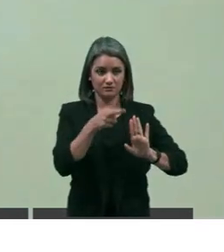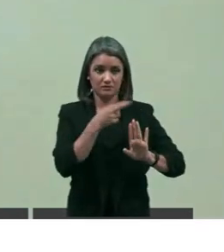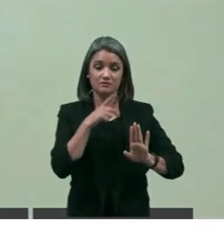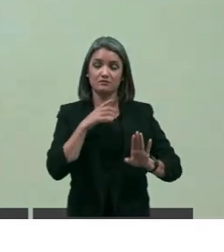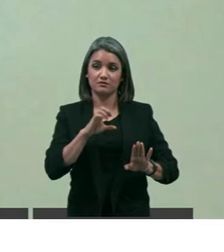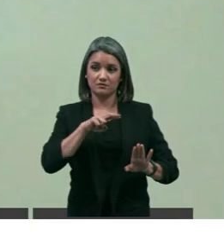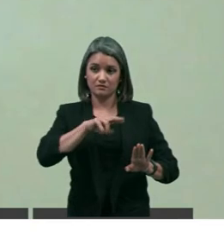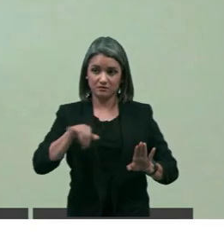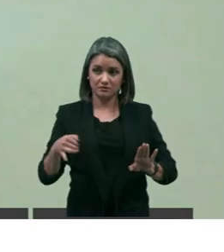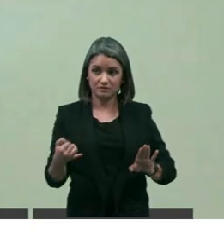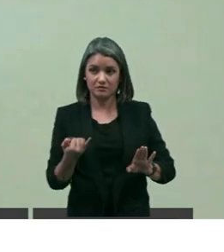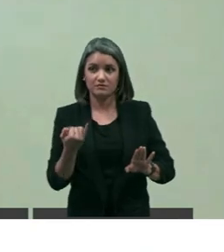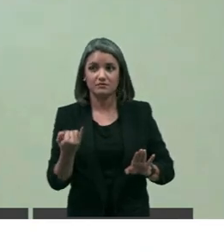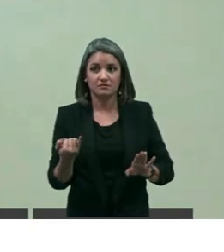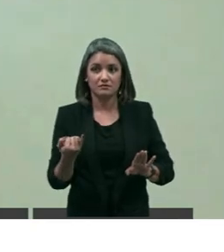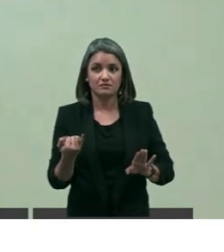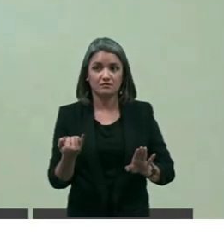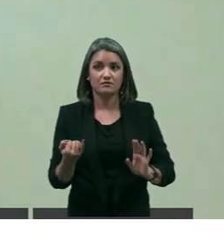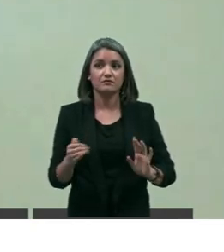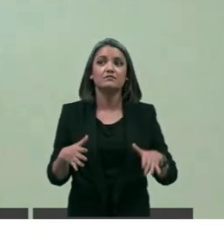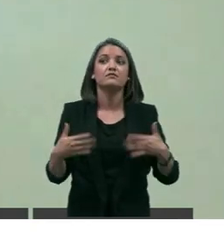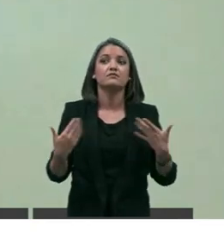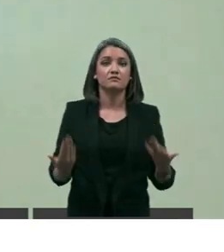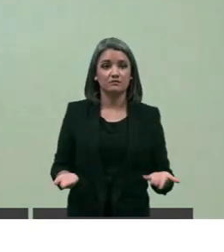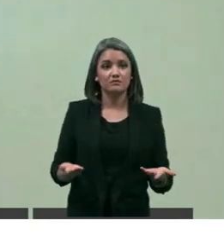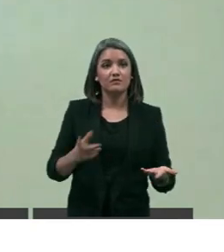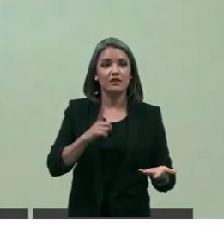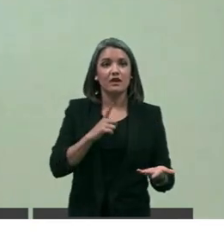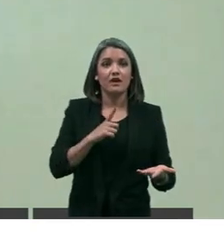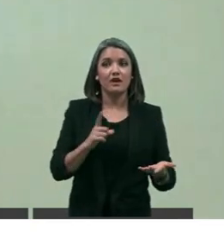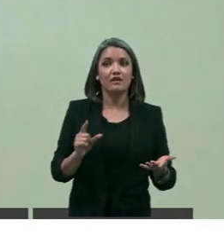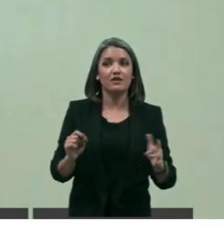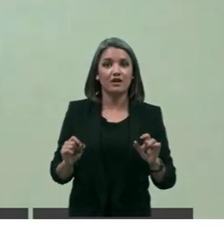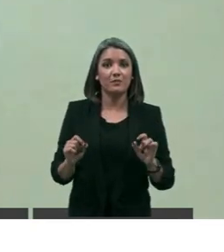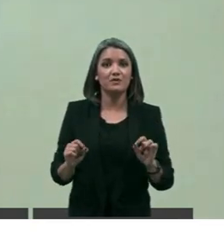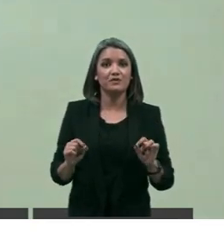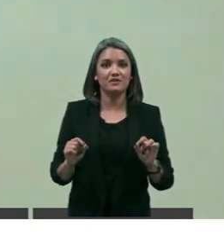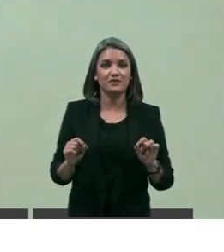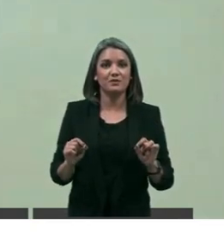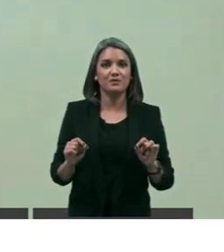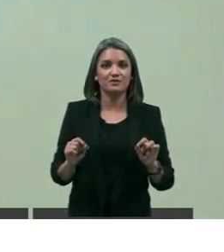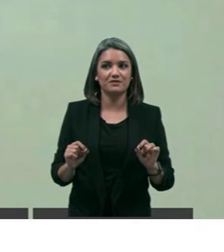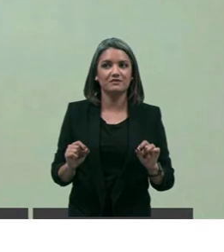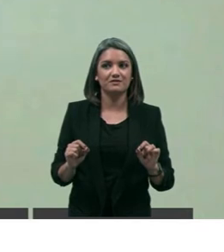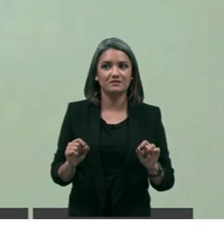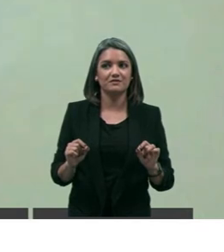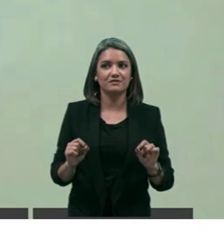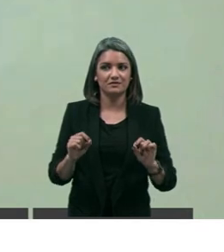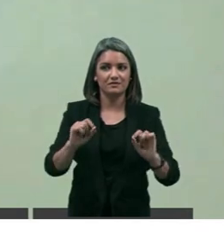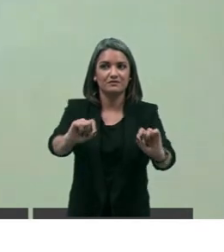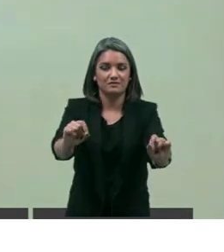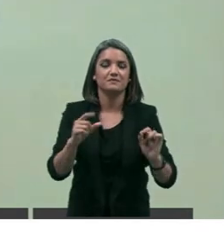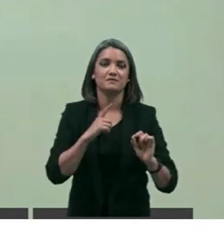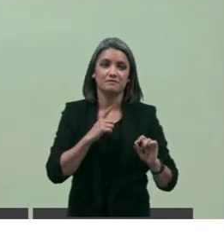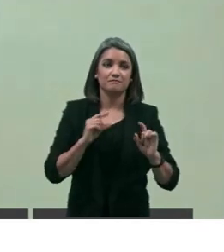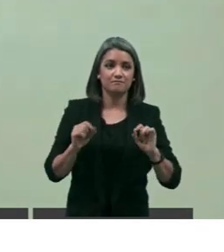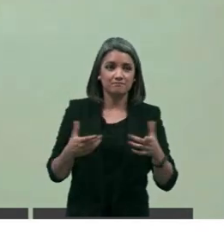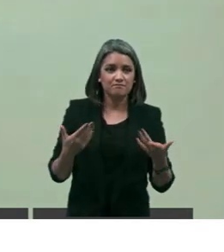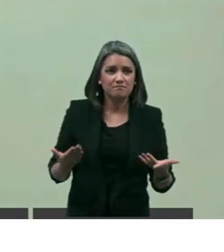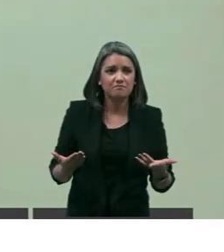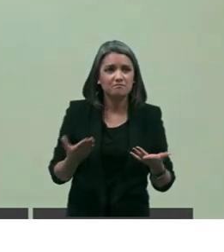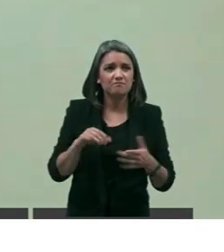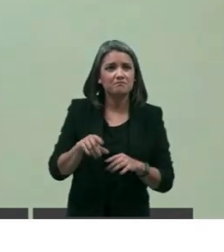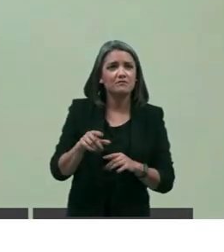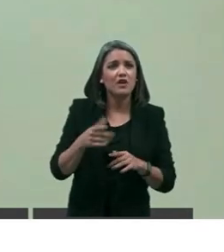323/2020, CNJ 323/2020, passou-se a exigir dos tribunais que, em deferimento do pedido de reaproveitamento,